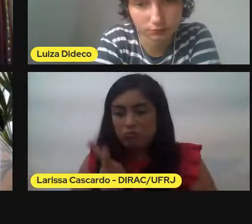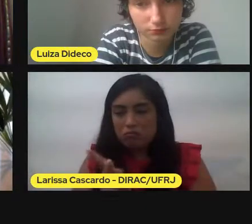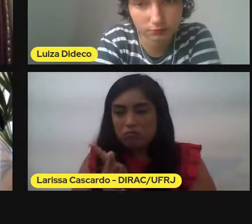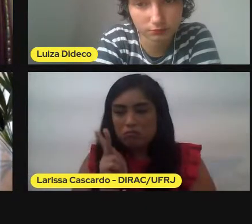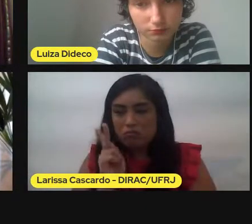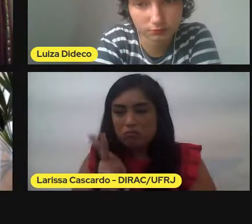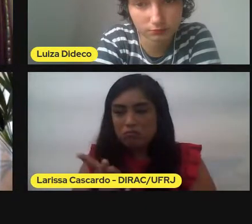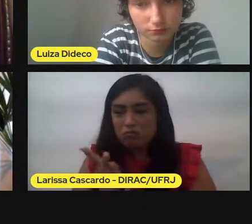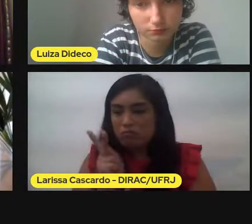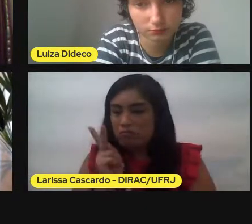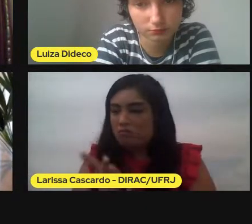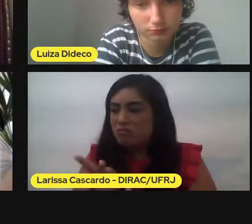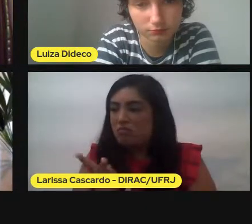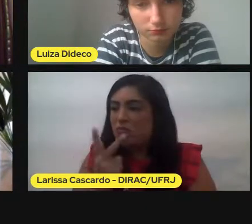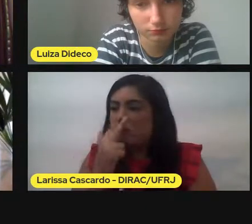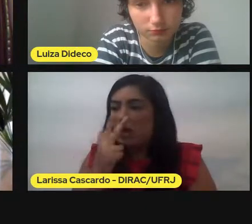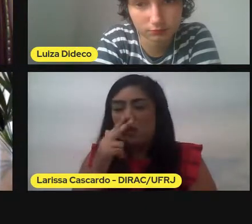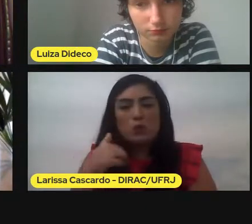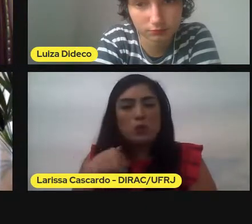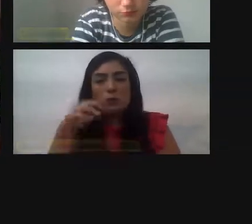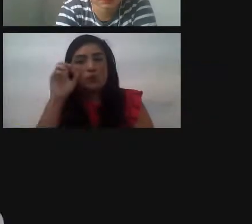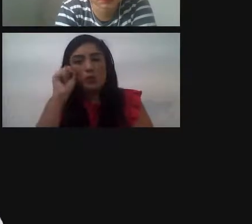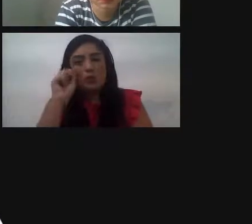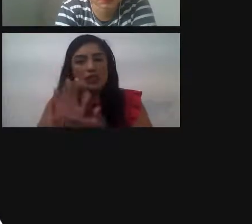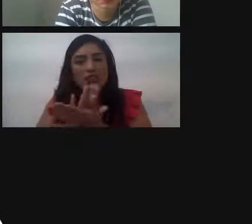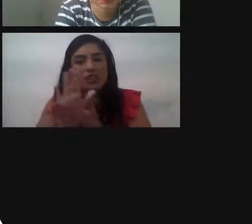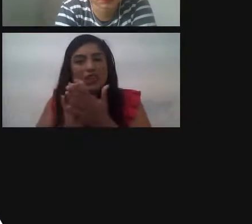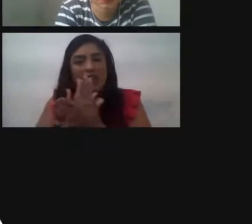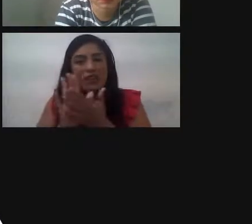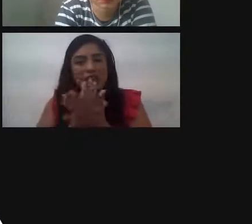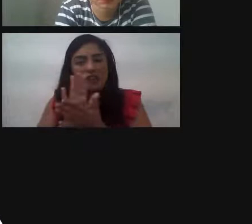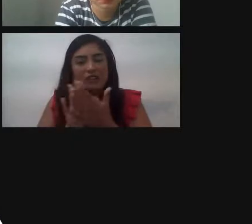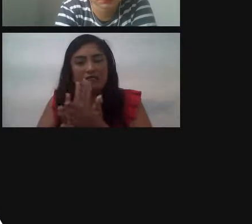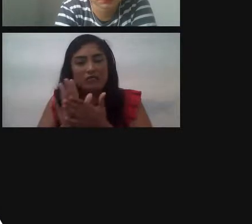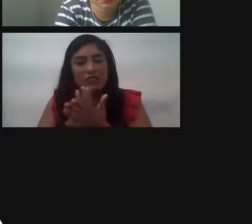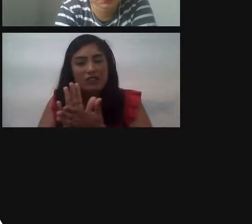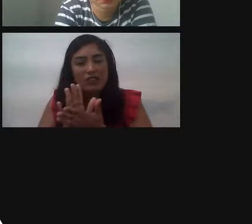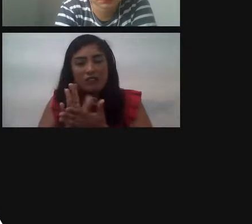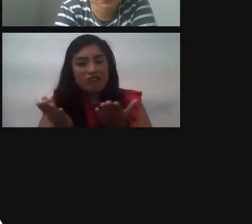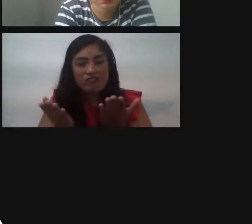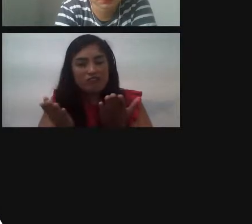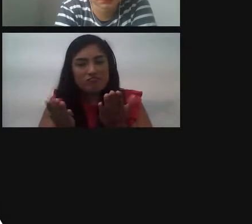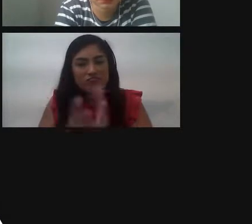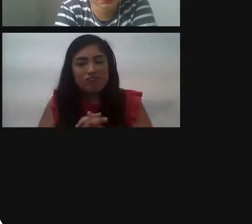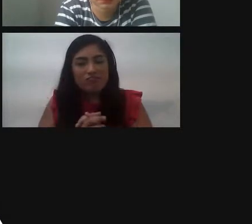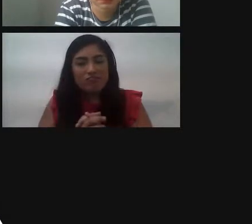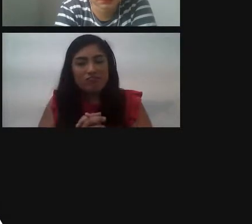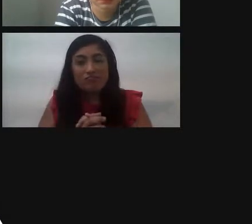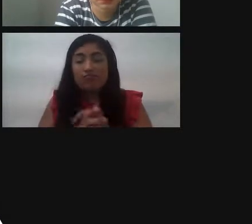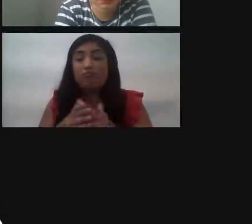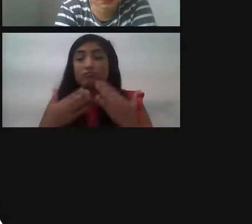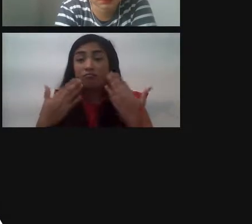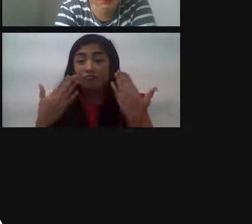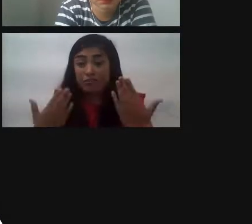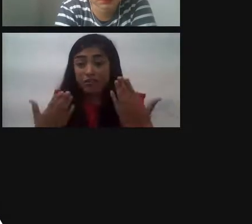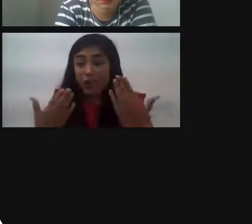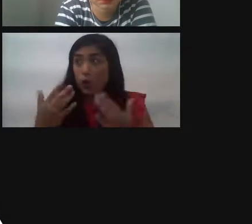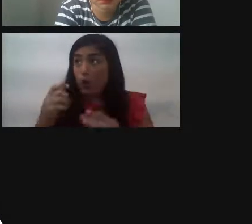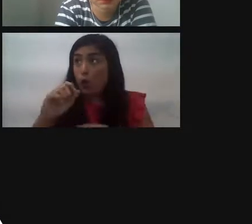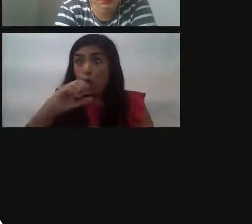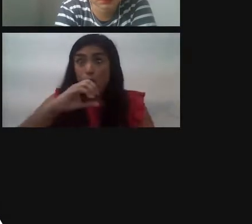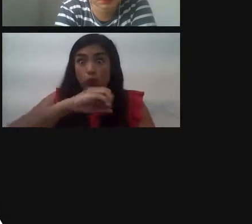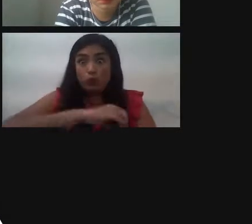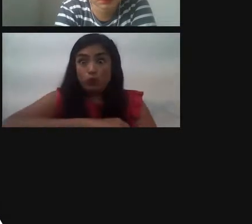não tivéssemos dormido, sobrevive em nós qualquer coisa de sonho. E há um torpor do sol do dia